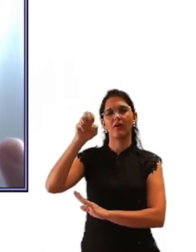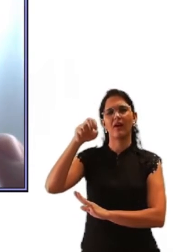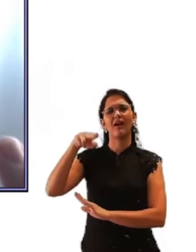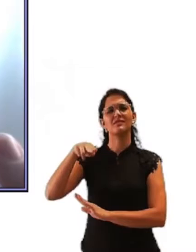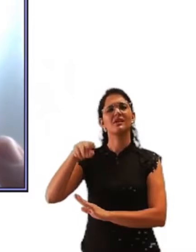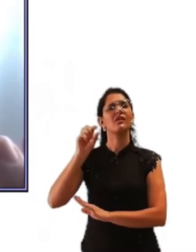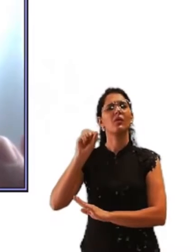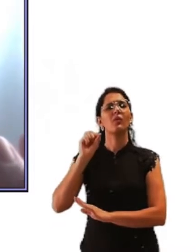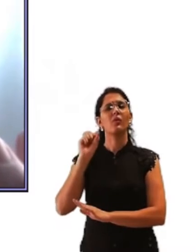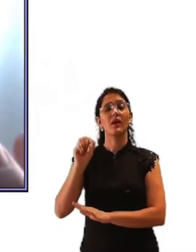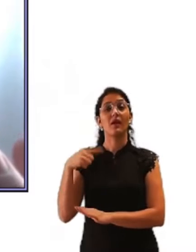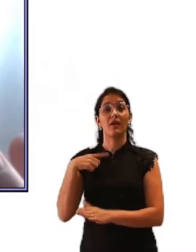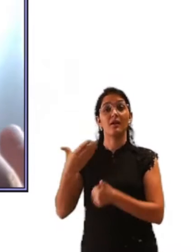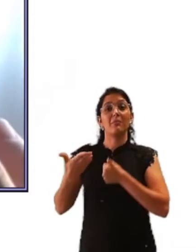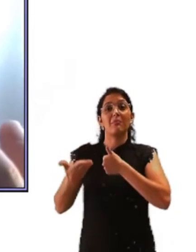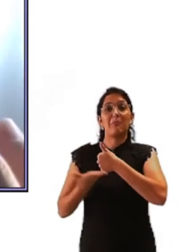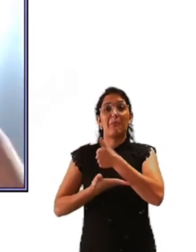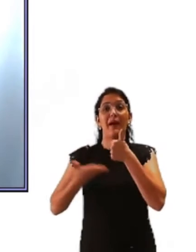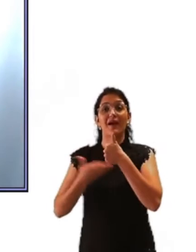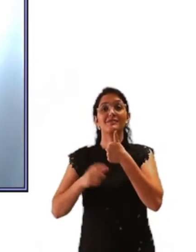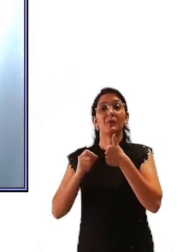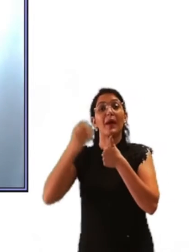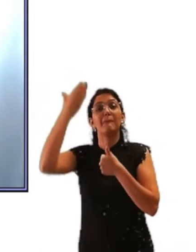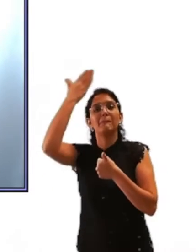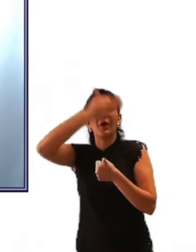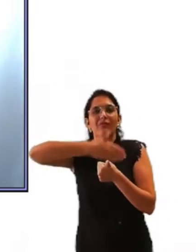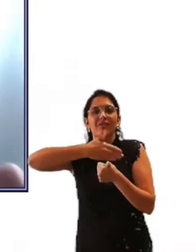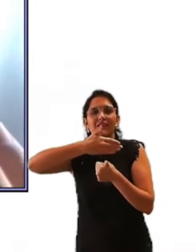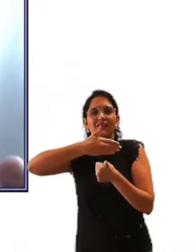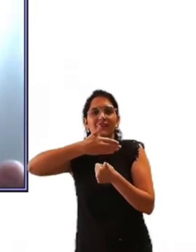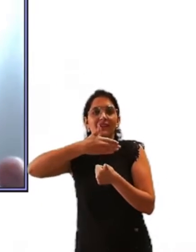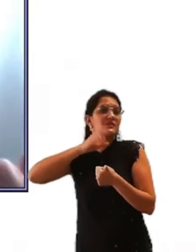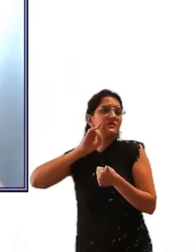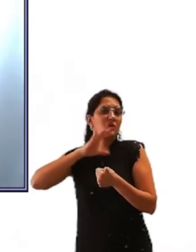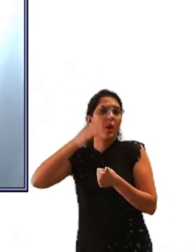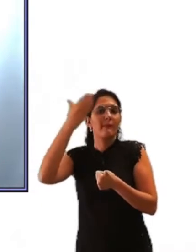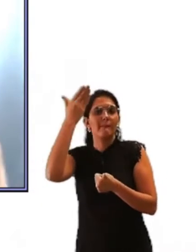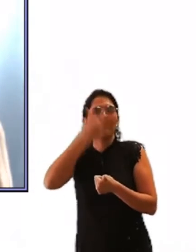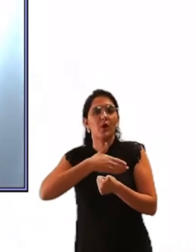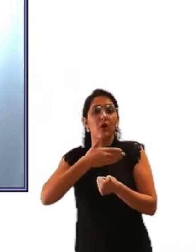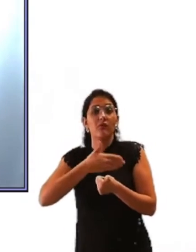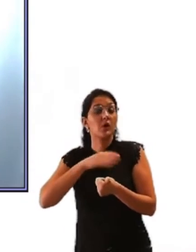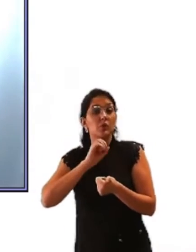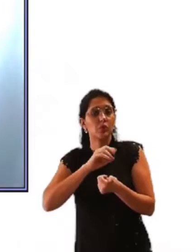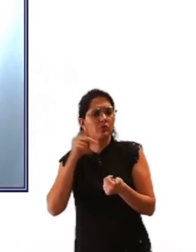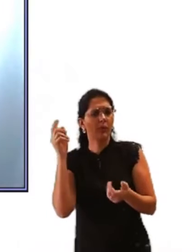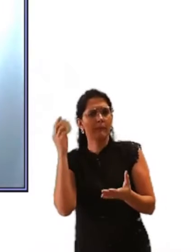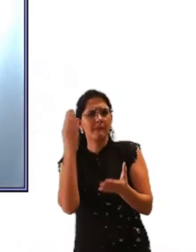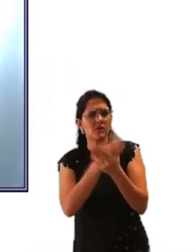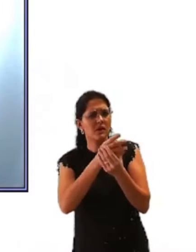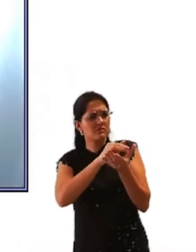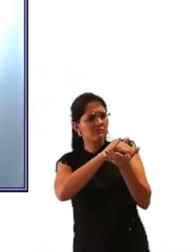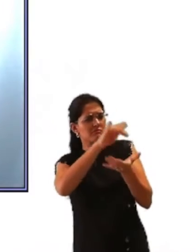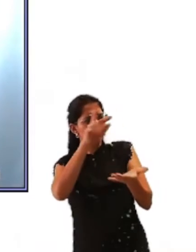num elemento de prova e aquele elemento de prova subsidiar todas as suas